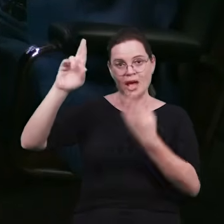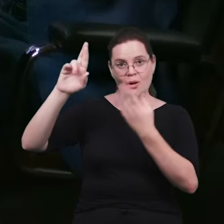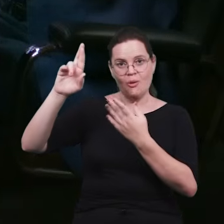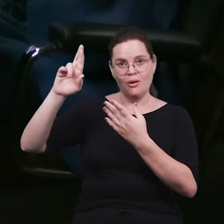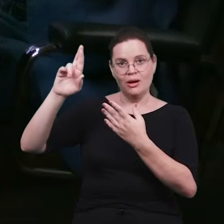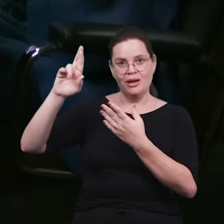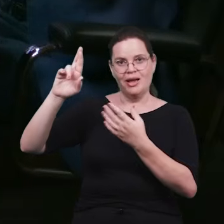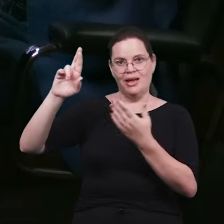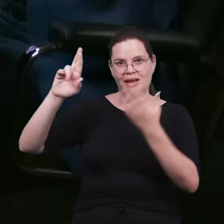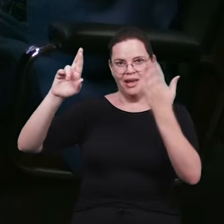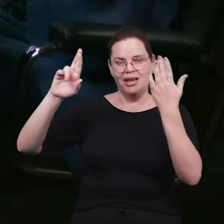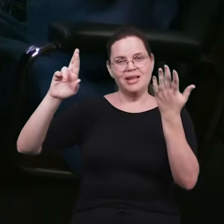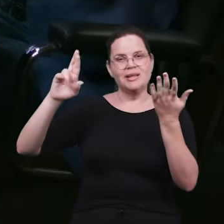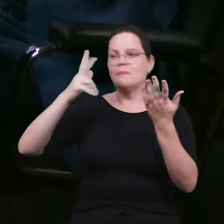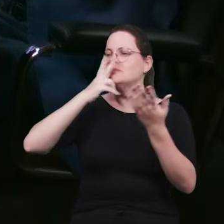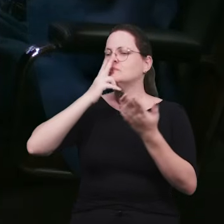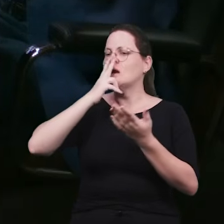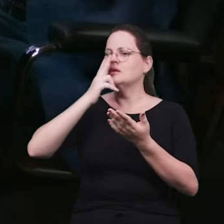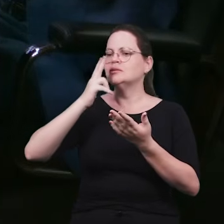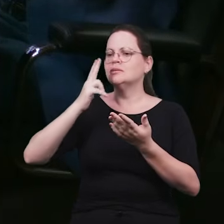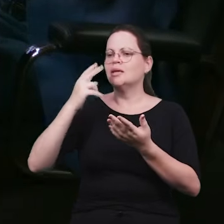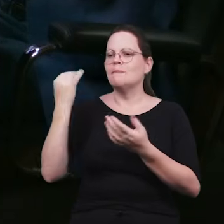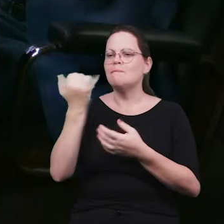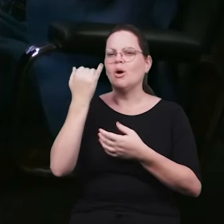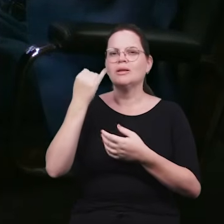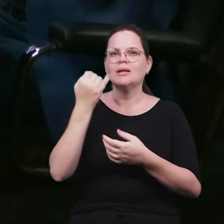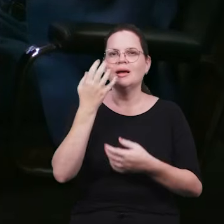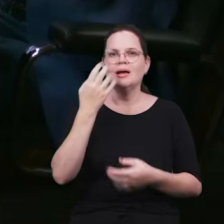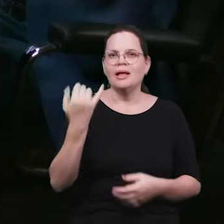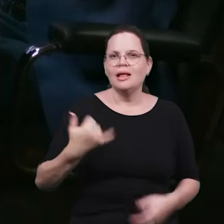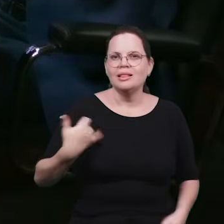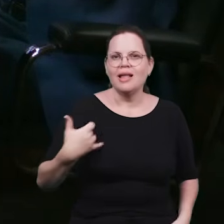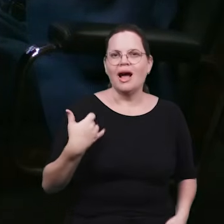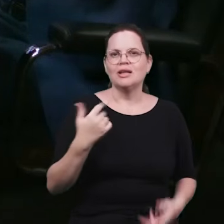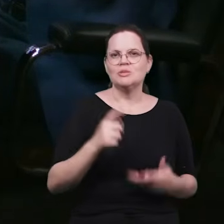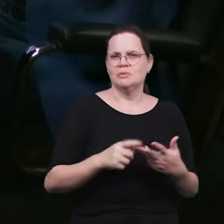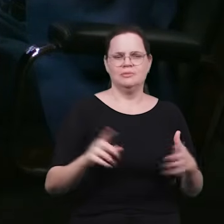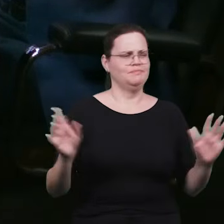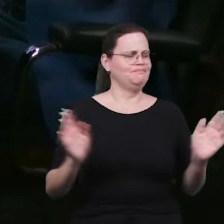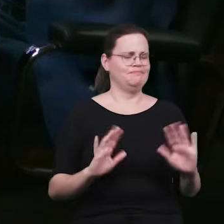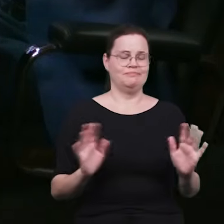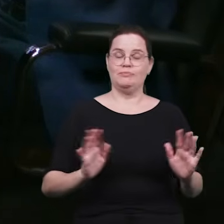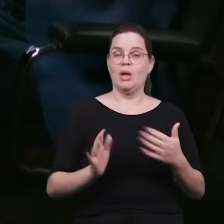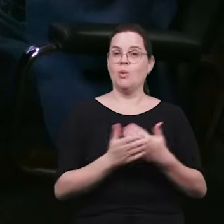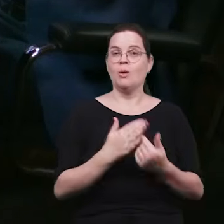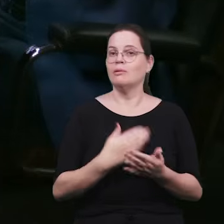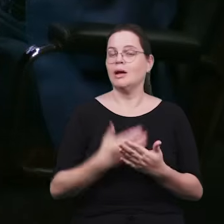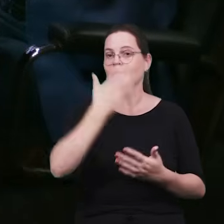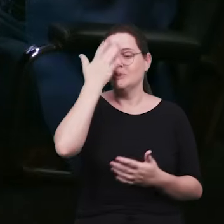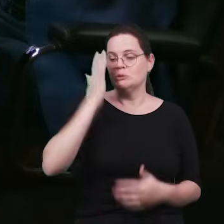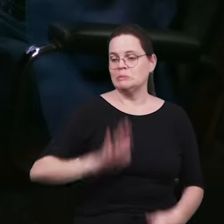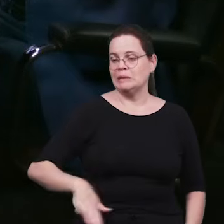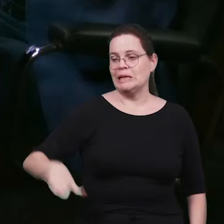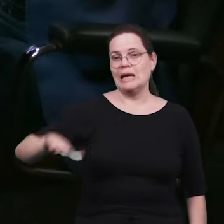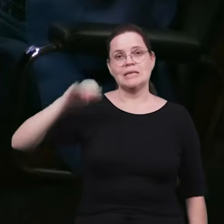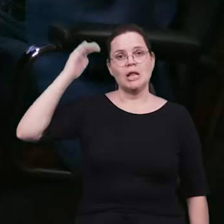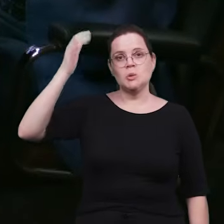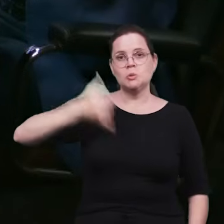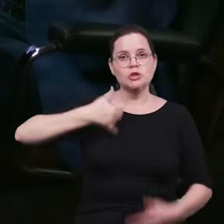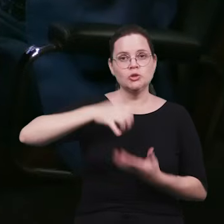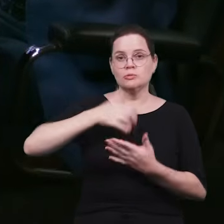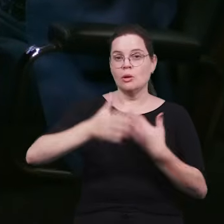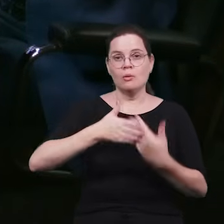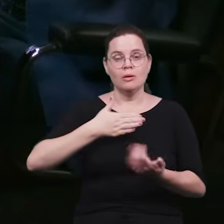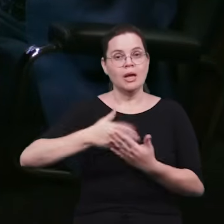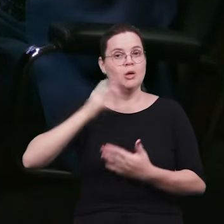o Senhor, ele não quer saber, ele chamou cada um de nós para realizarmos a obra, para termos uma Glória a Deus. vocação